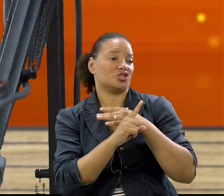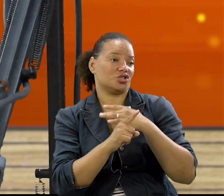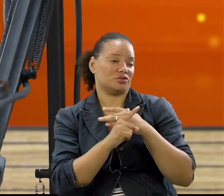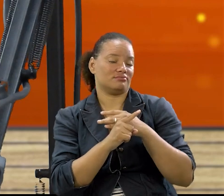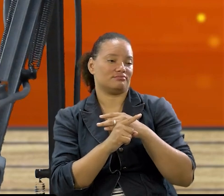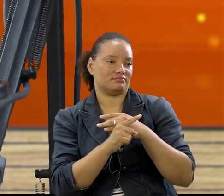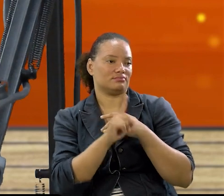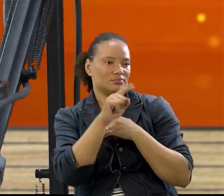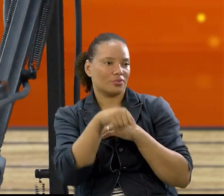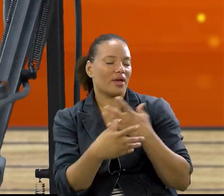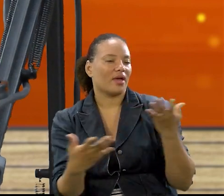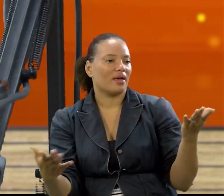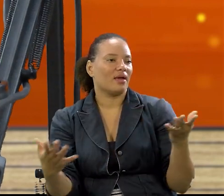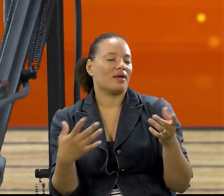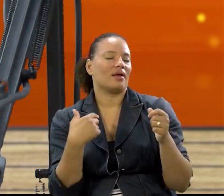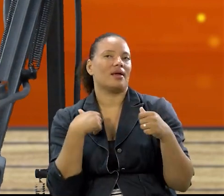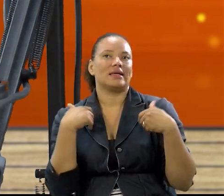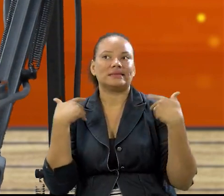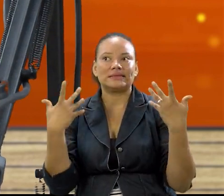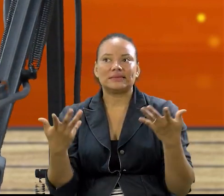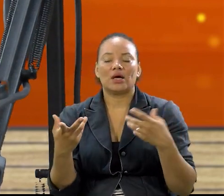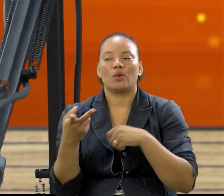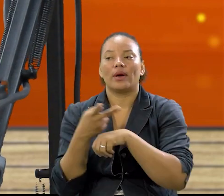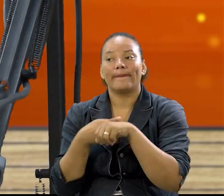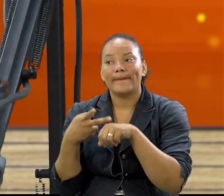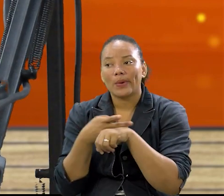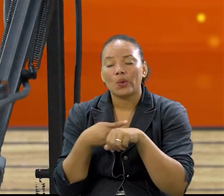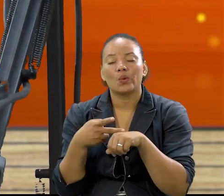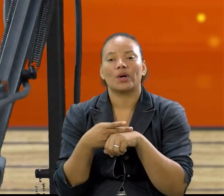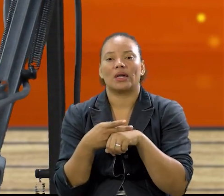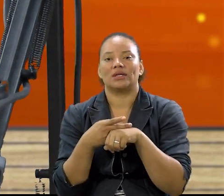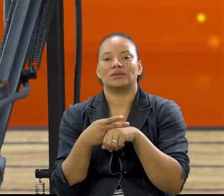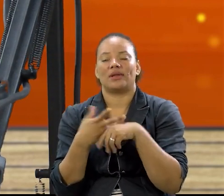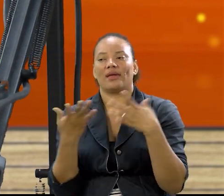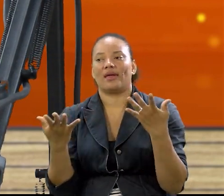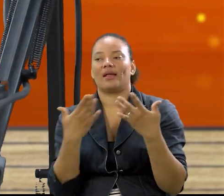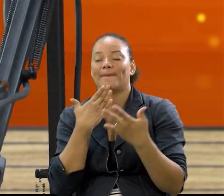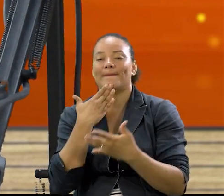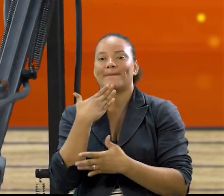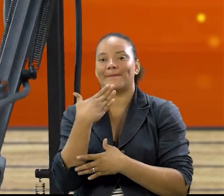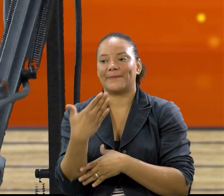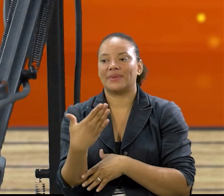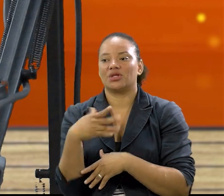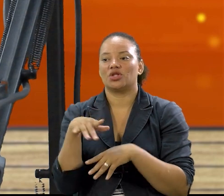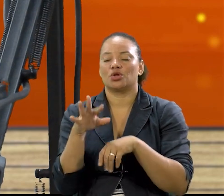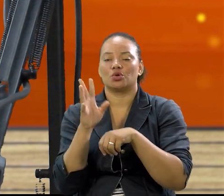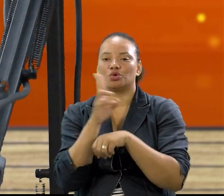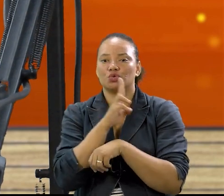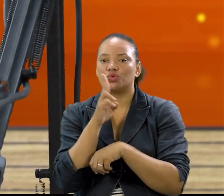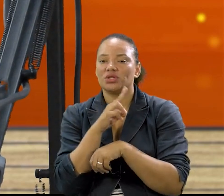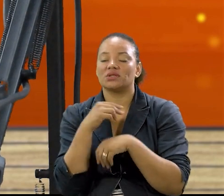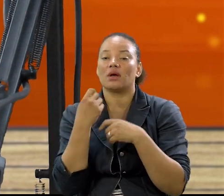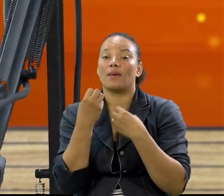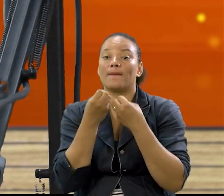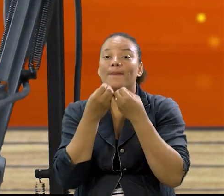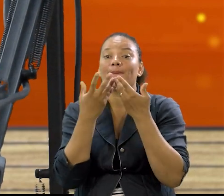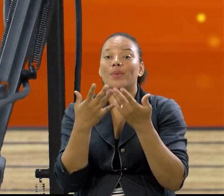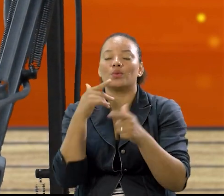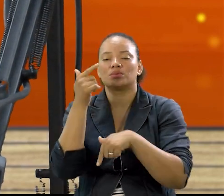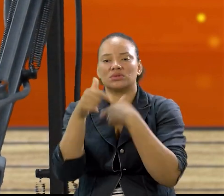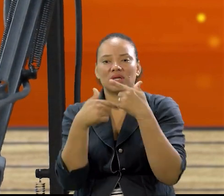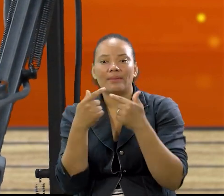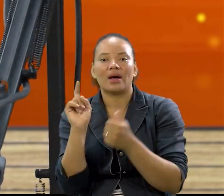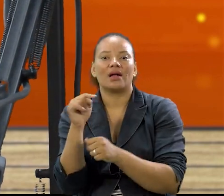assim é assim é é procurado nesses casos né de demanda espontânea como a gente chama pelo Bom atendimento que a gente presta né